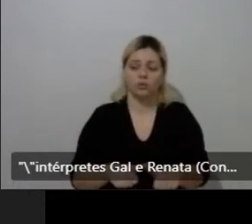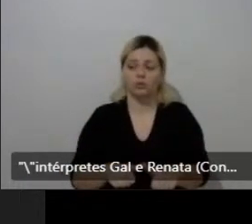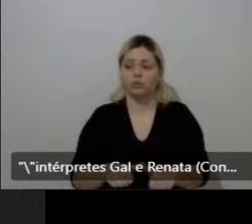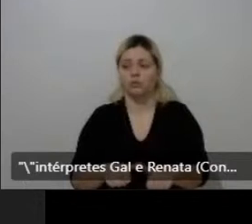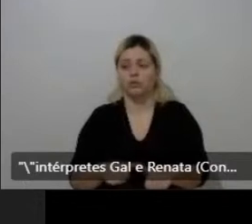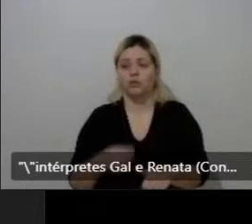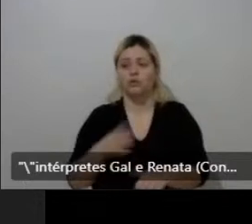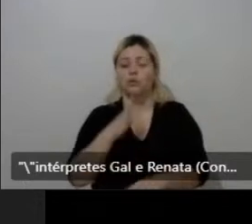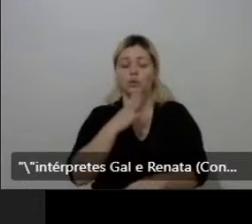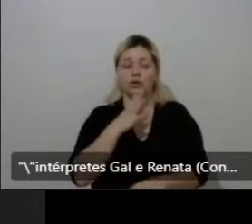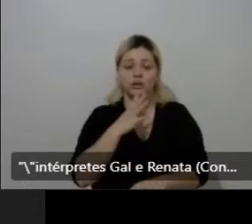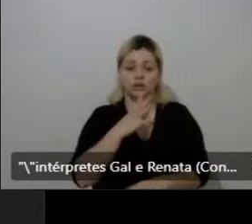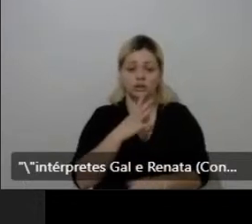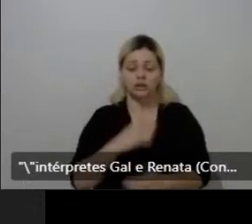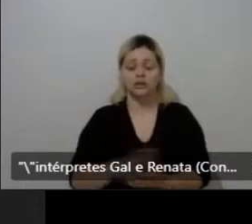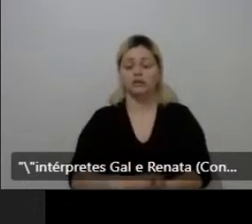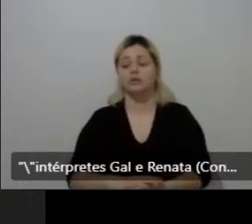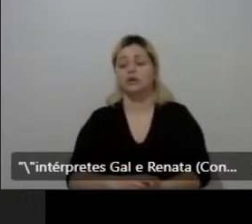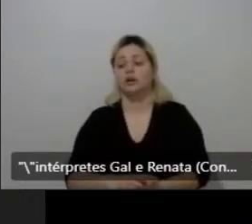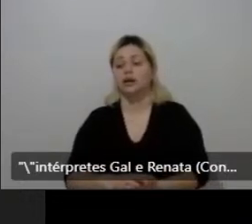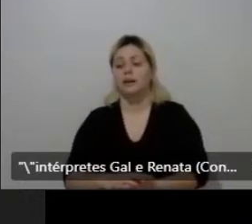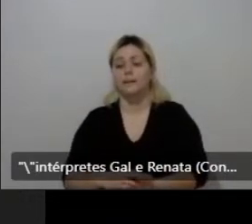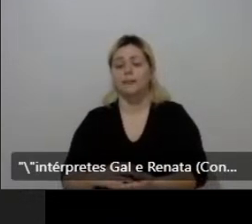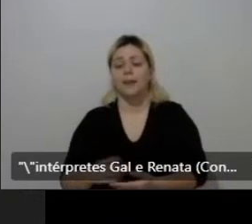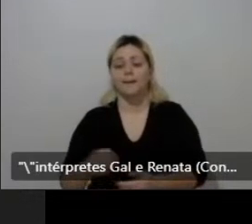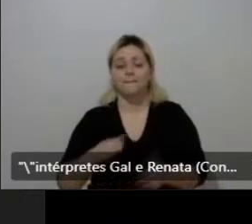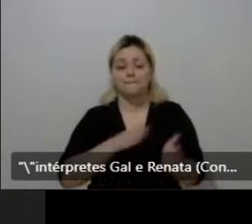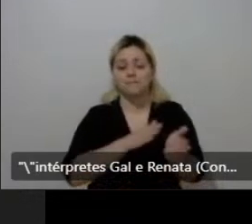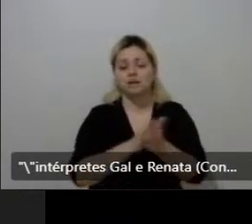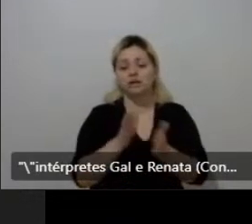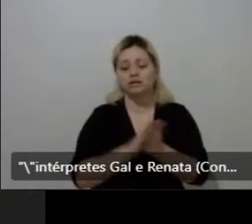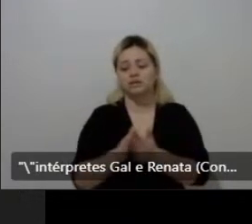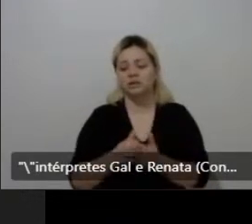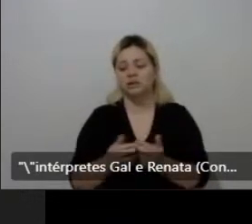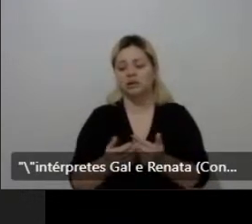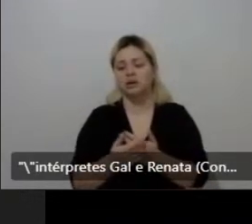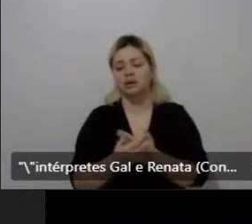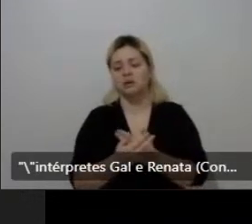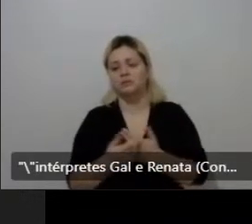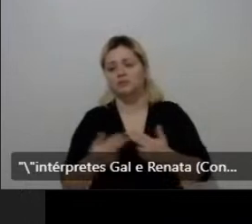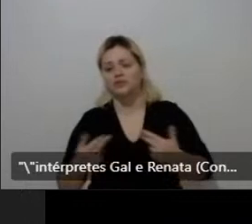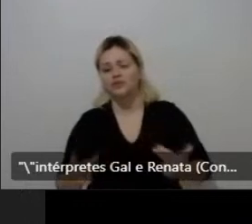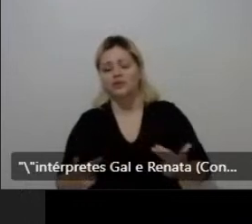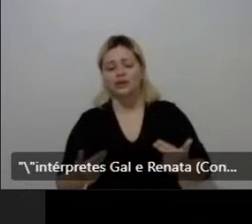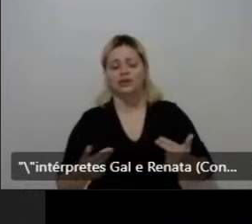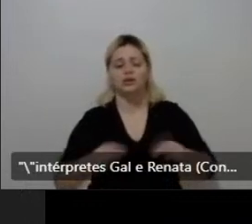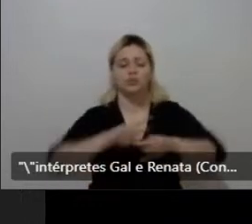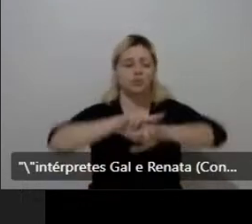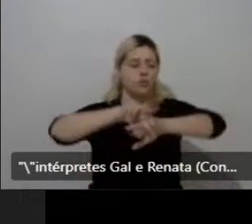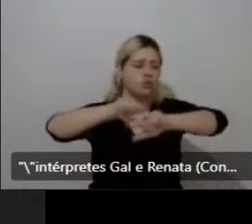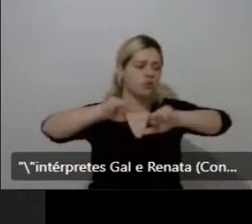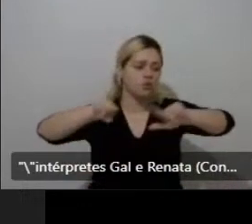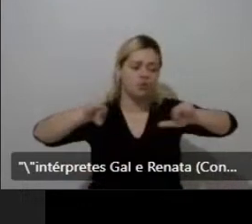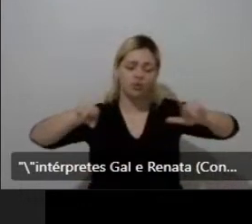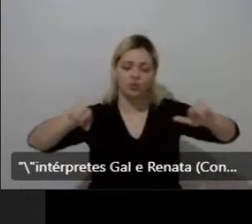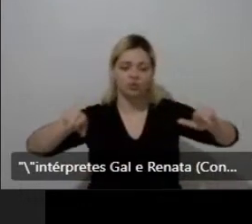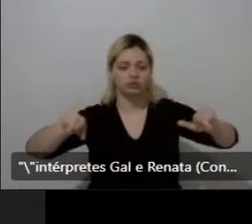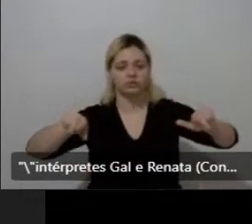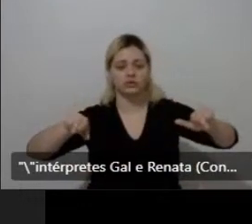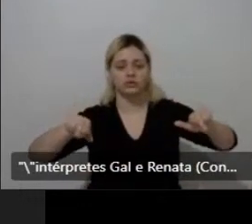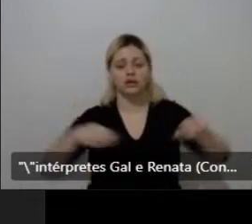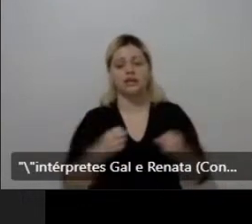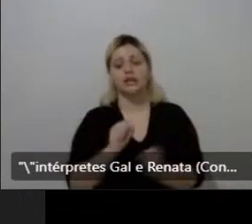fala do ministro do Meio Ambiente, se trata de passar a boiada, né? E essa boiada, seja na cidade, seja no